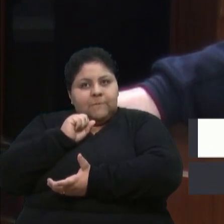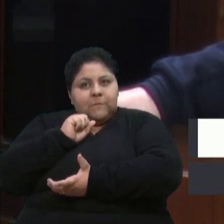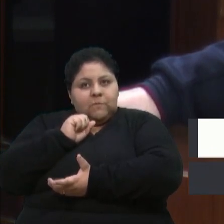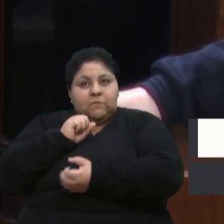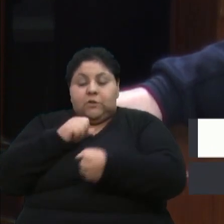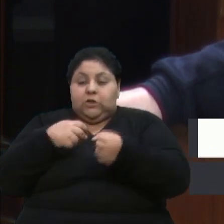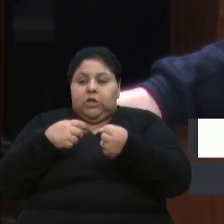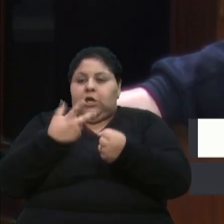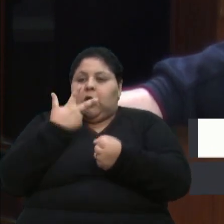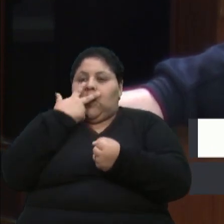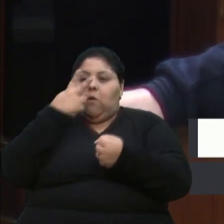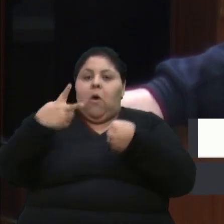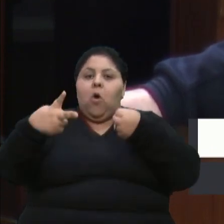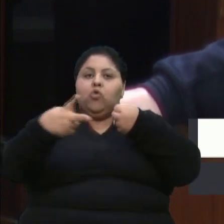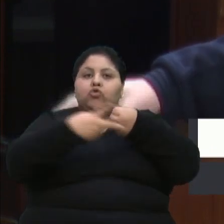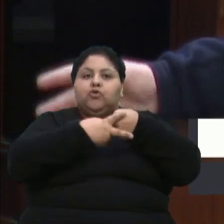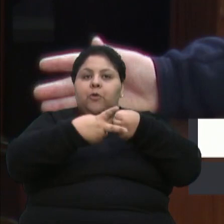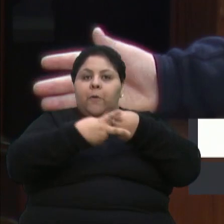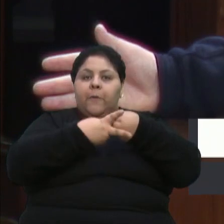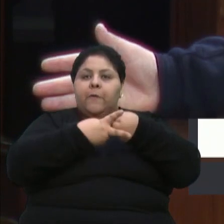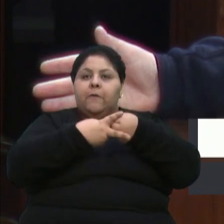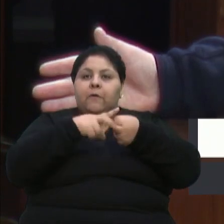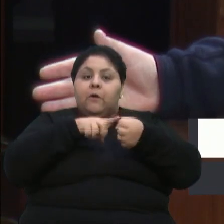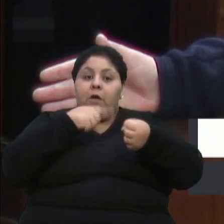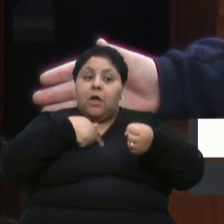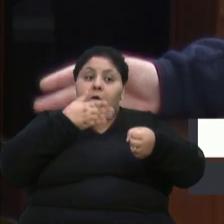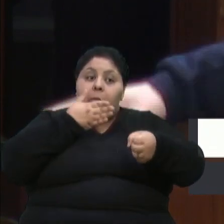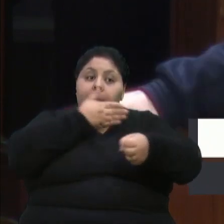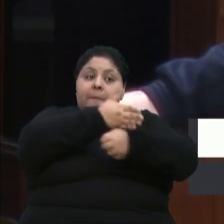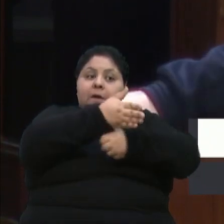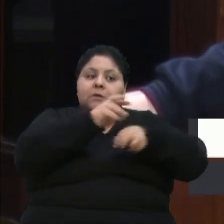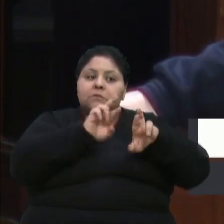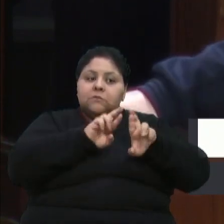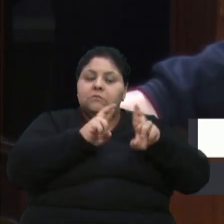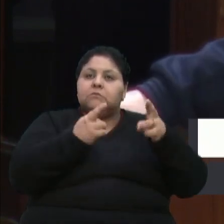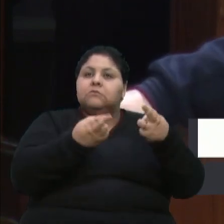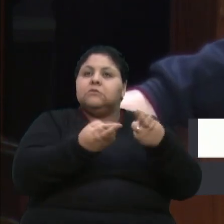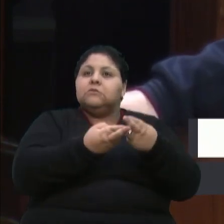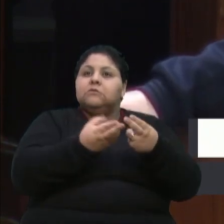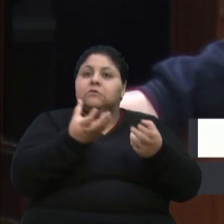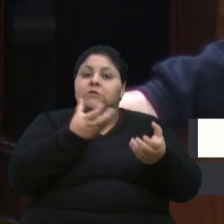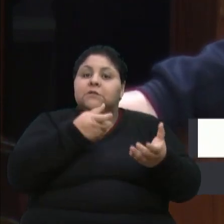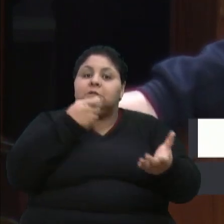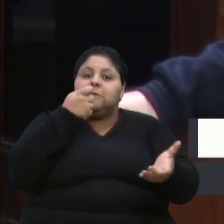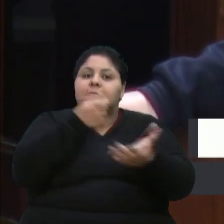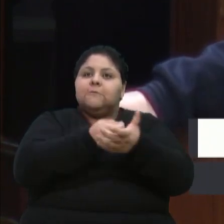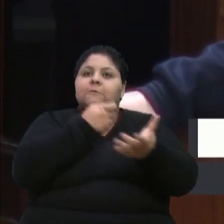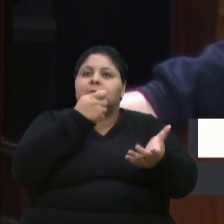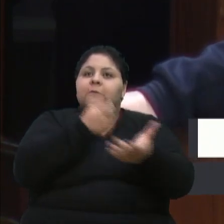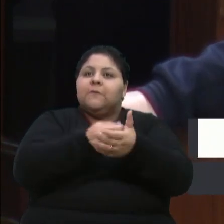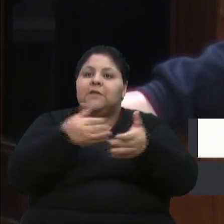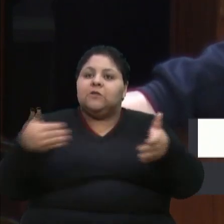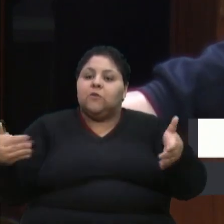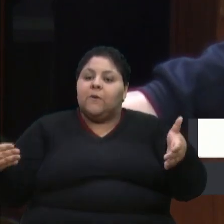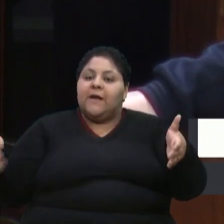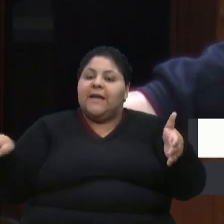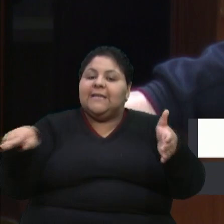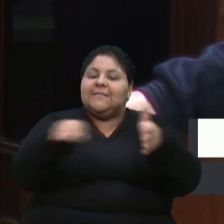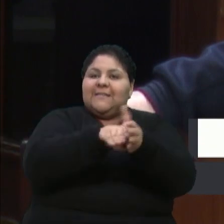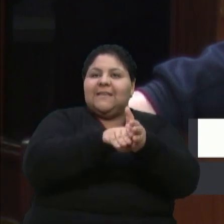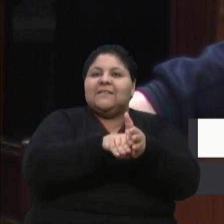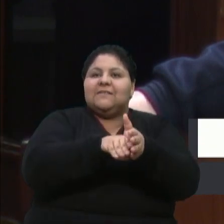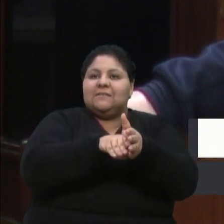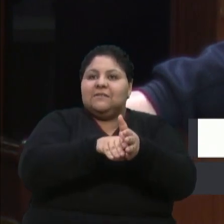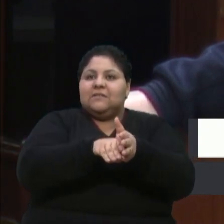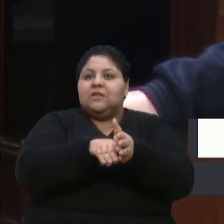center. Eu participei das reuniões, né, e que seria cobrado ingresso para algumas questões. Foi colocado